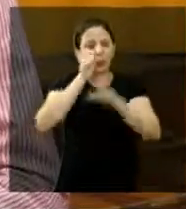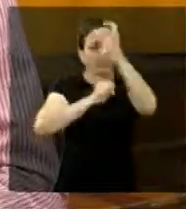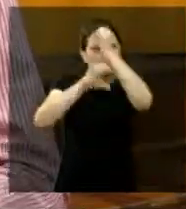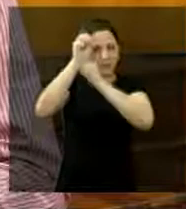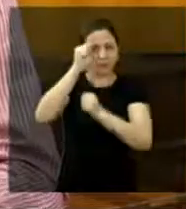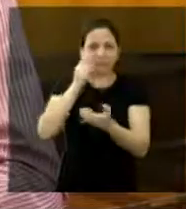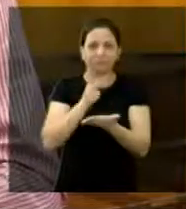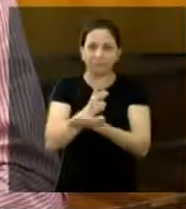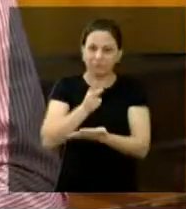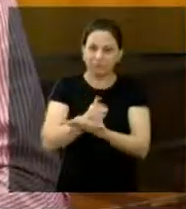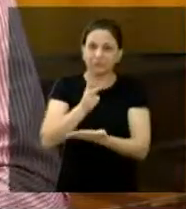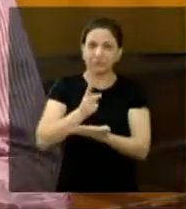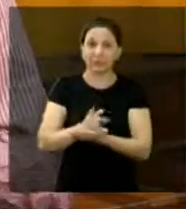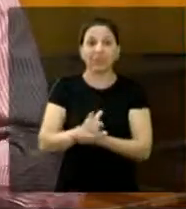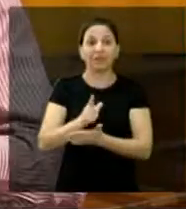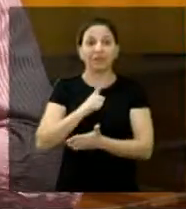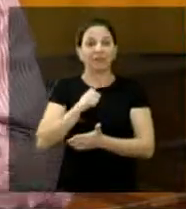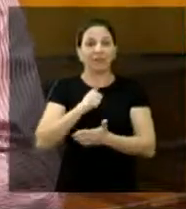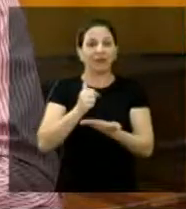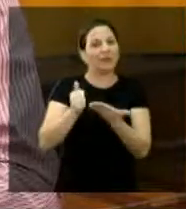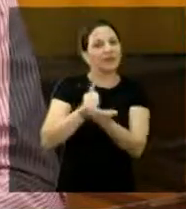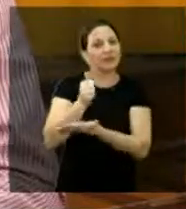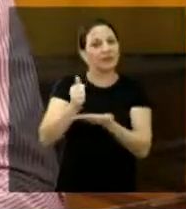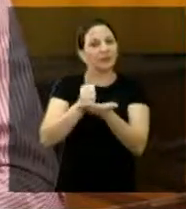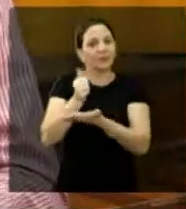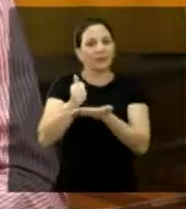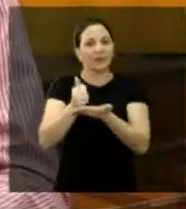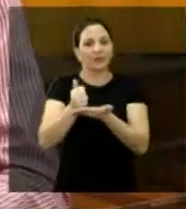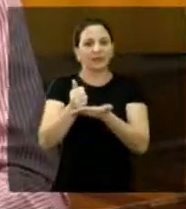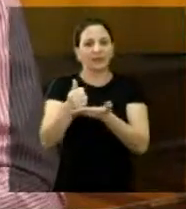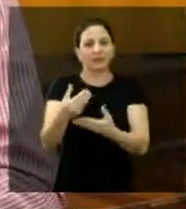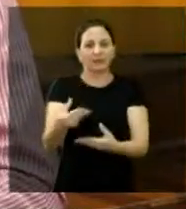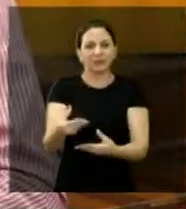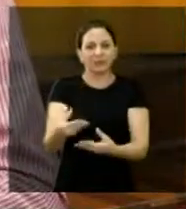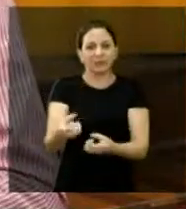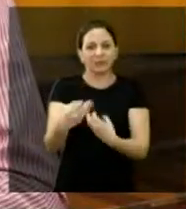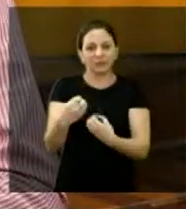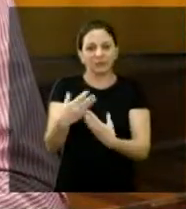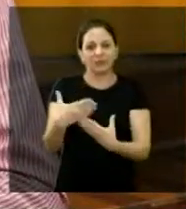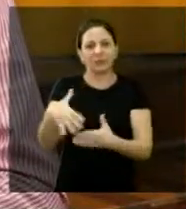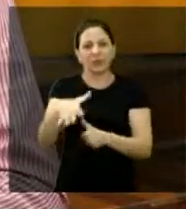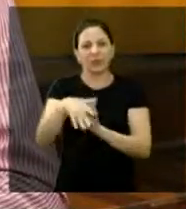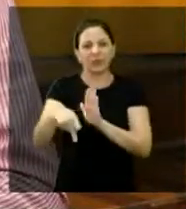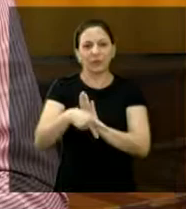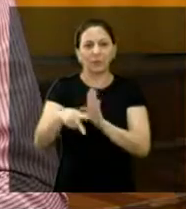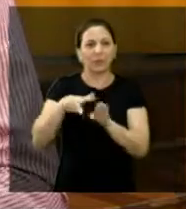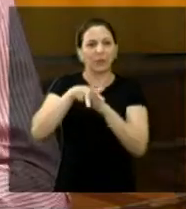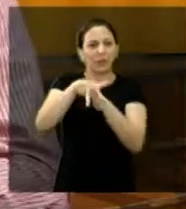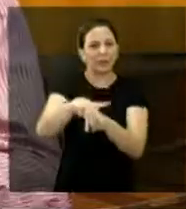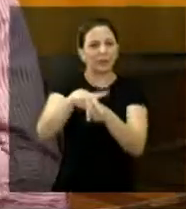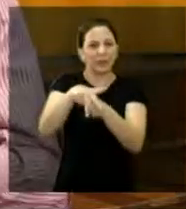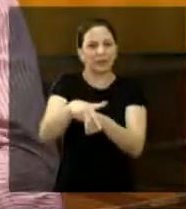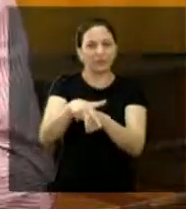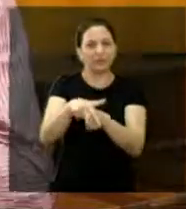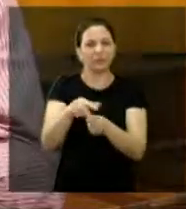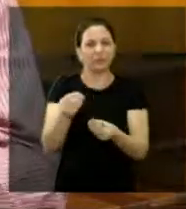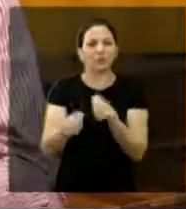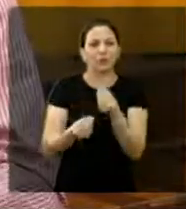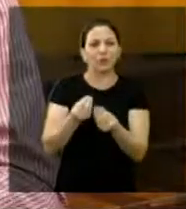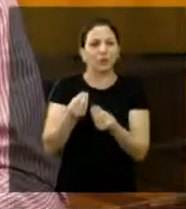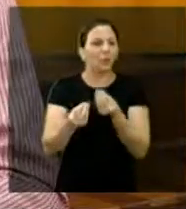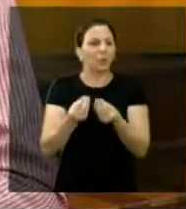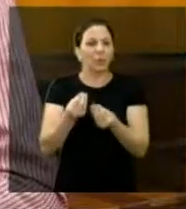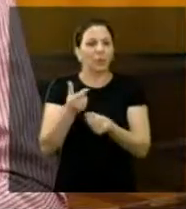E talvez tenha sido essa base que eu tive, tanto em Barretos como em Uberlândia, que me proporciona ainda